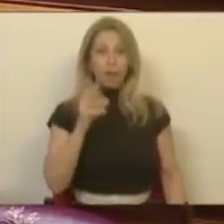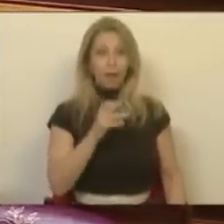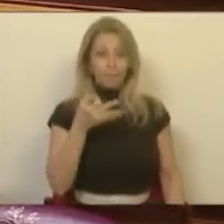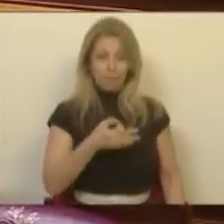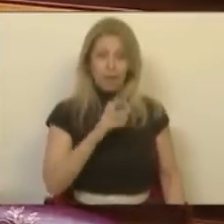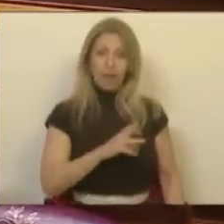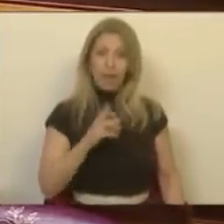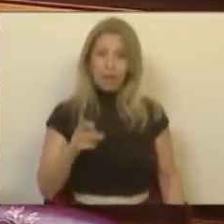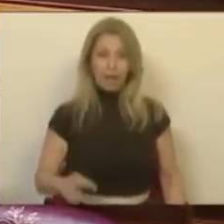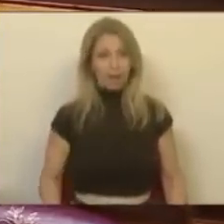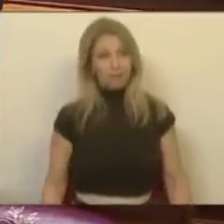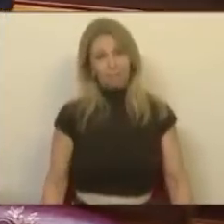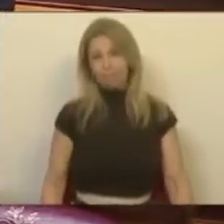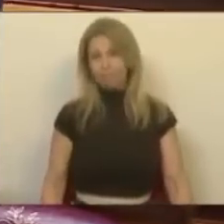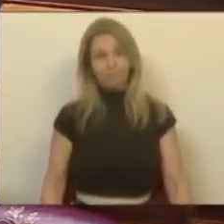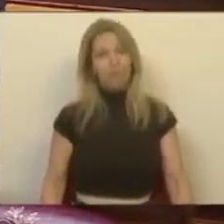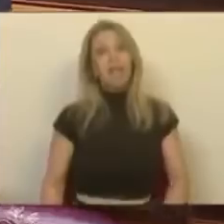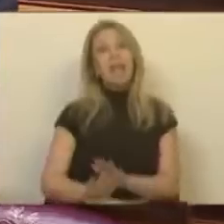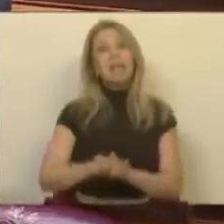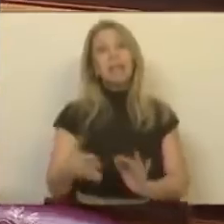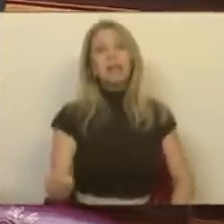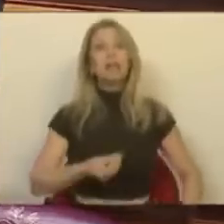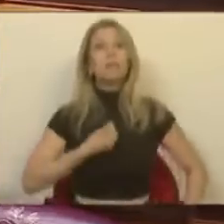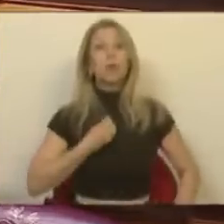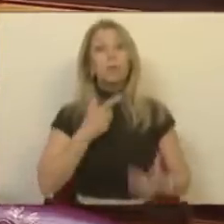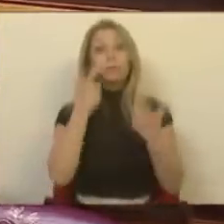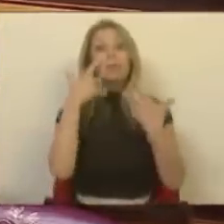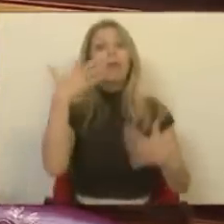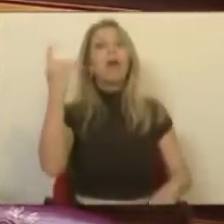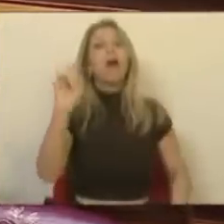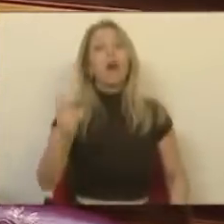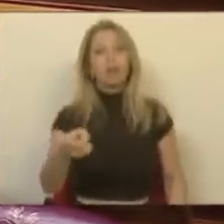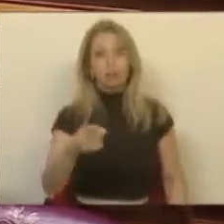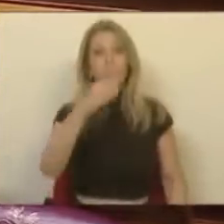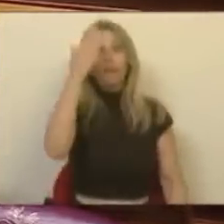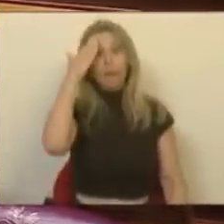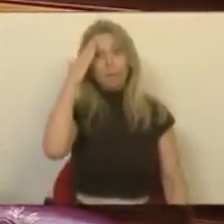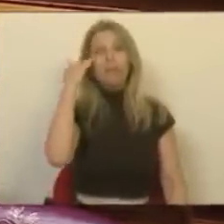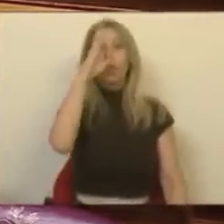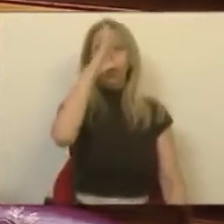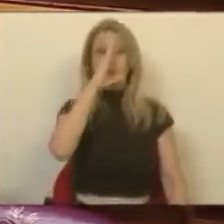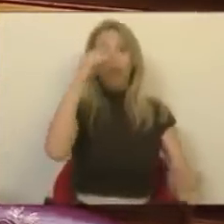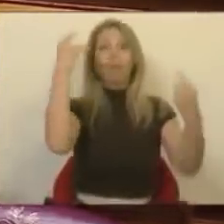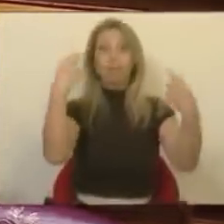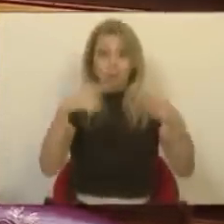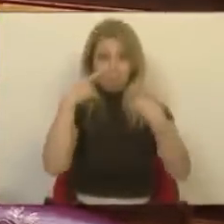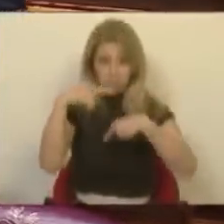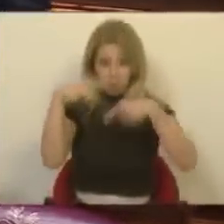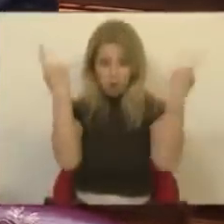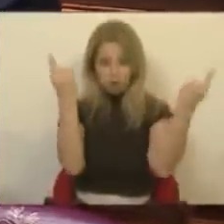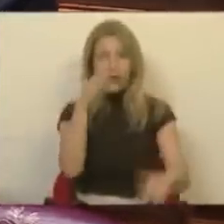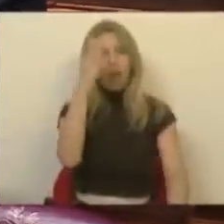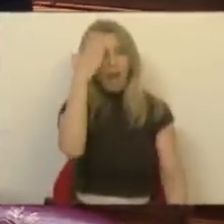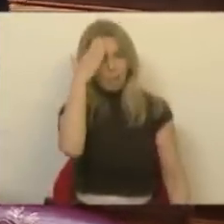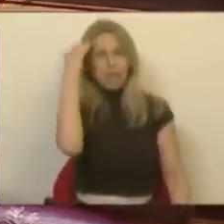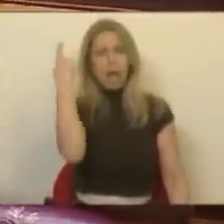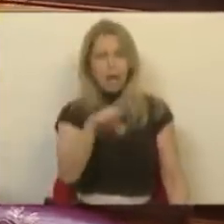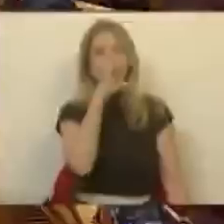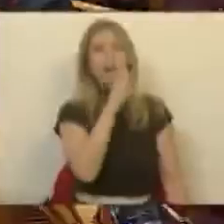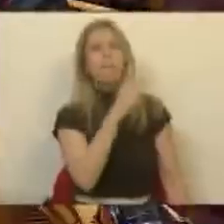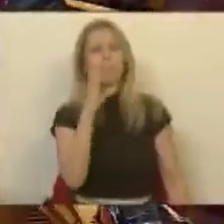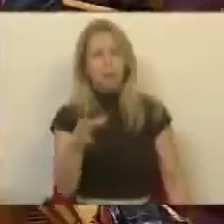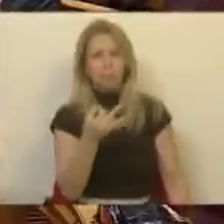o que a direita está preocupado é com a capacidade que o governo tem demonstrado diz que começar o programa da recuperação